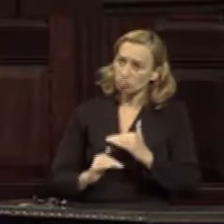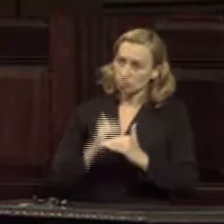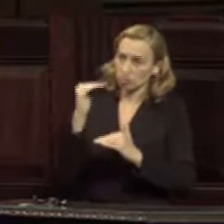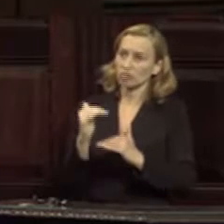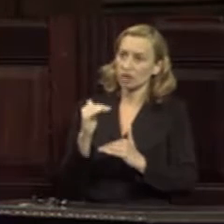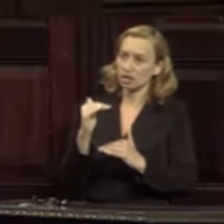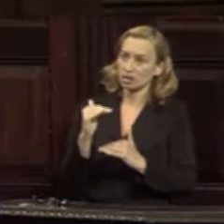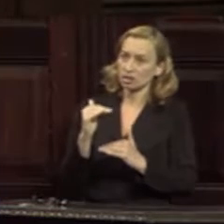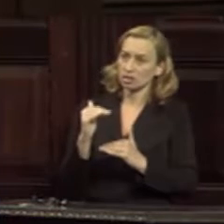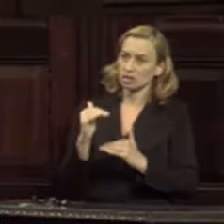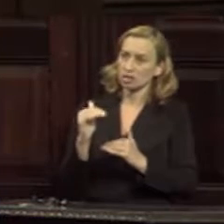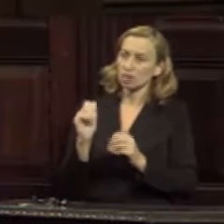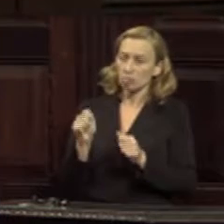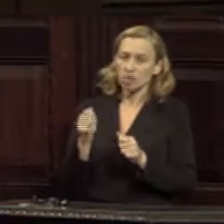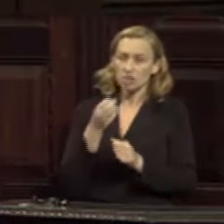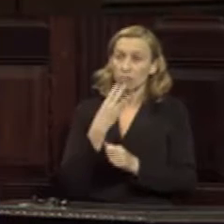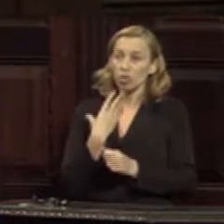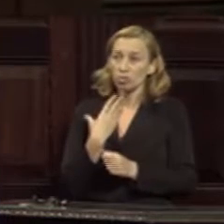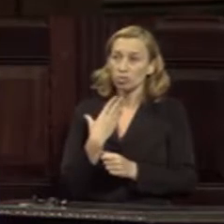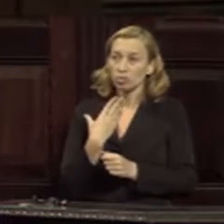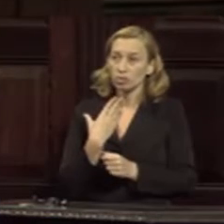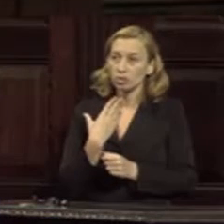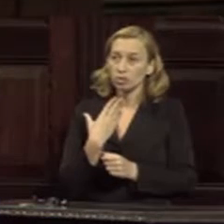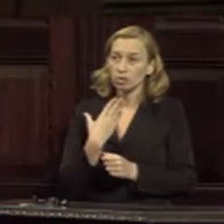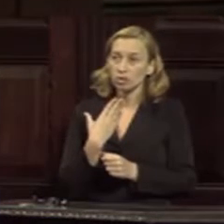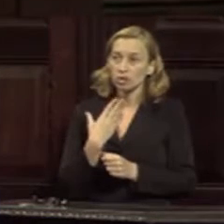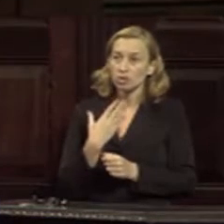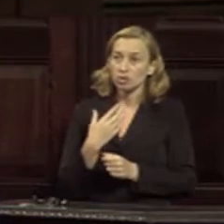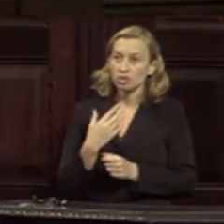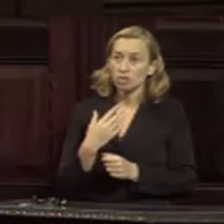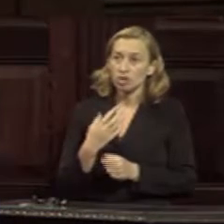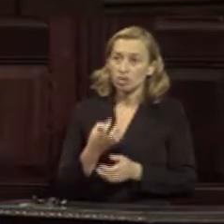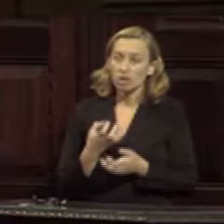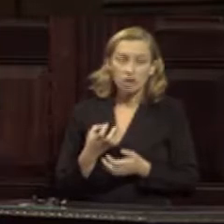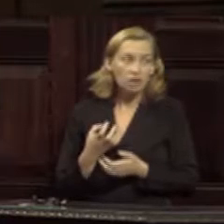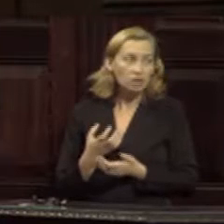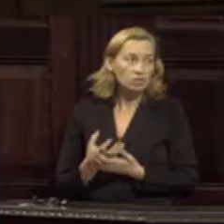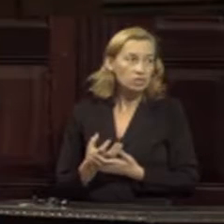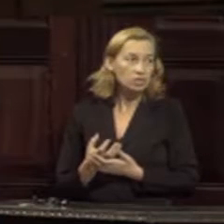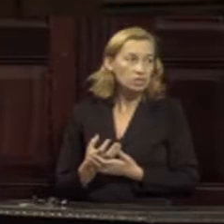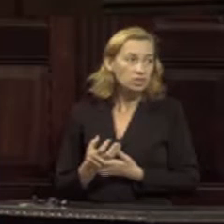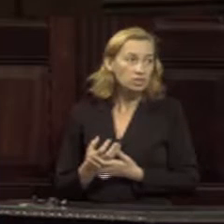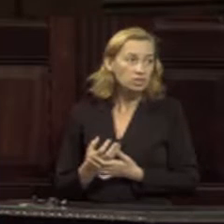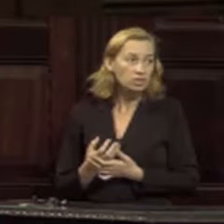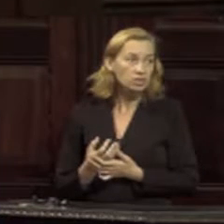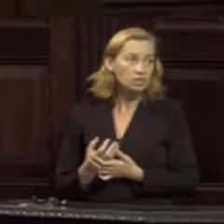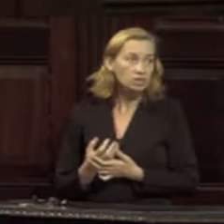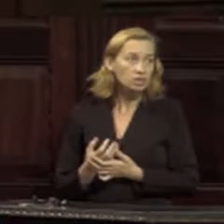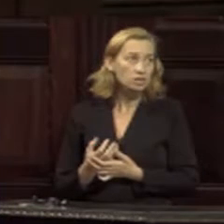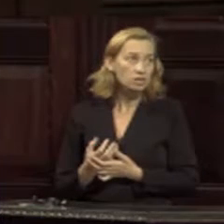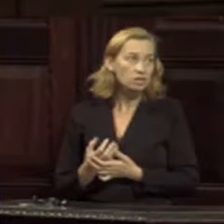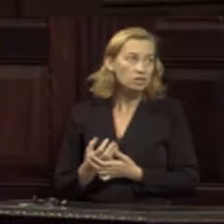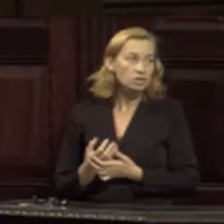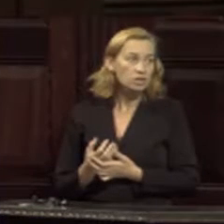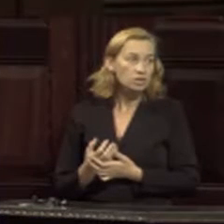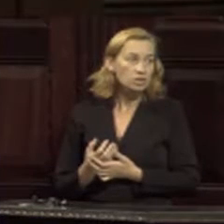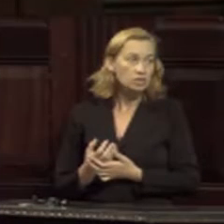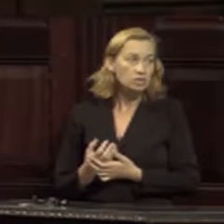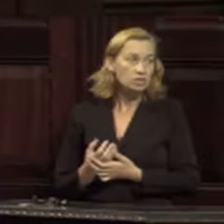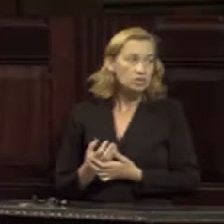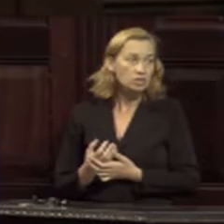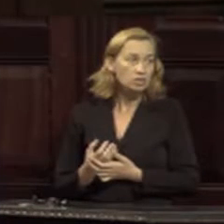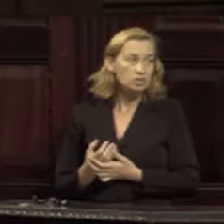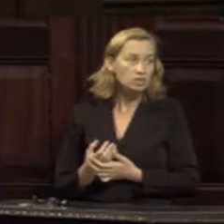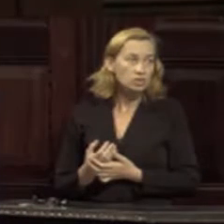É positivo. Então eu tenho que reconhecer o mérito, mas no reconhecimento que eu faço do mérito